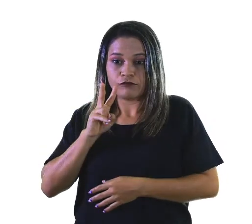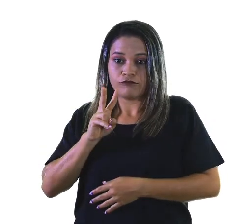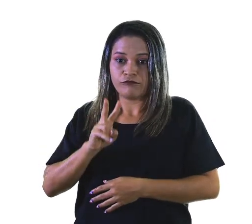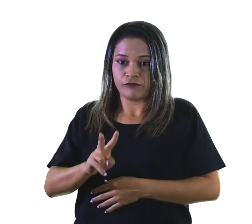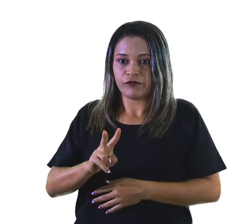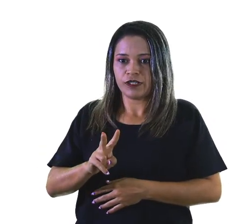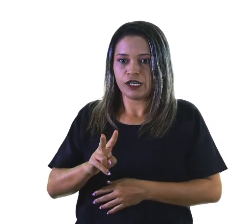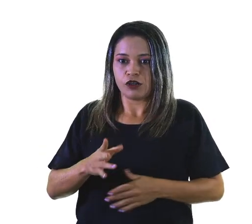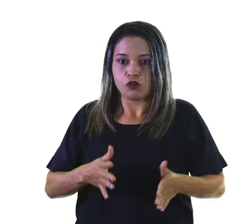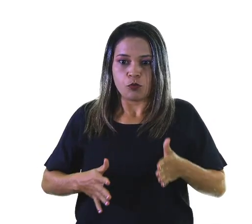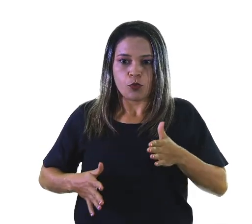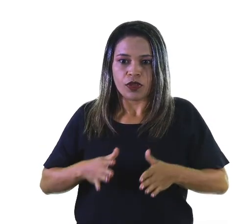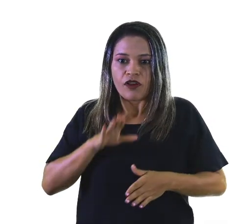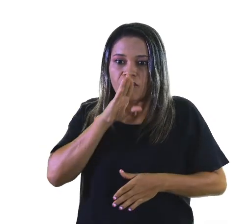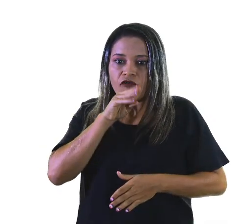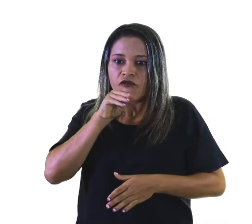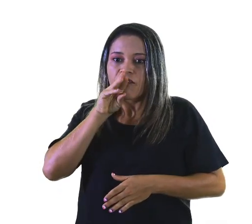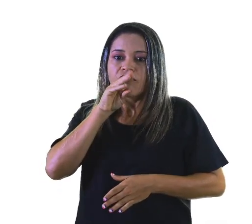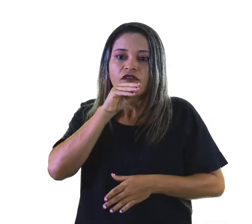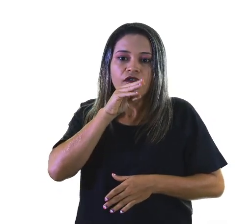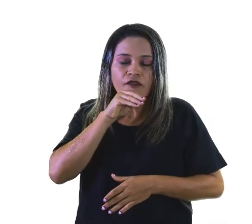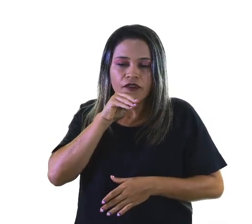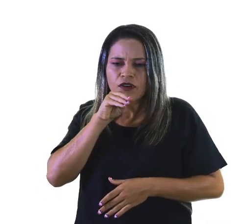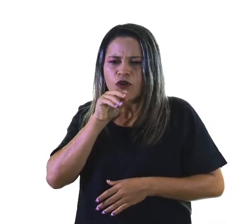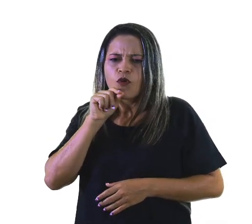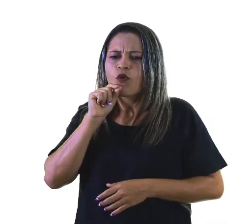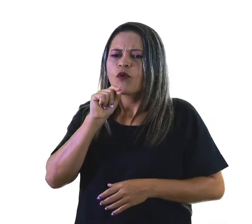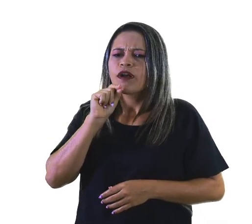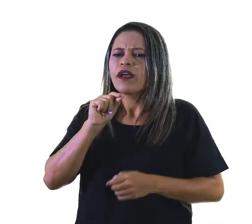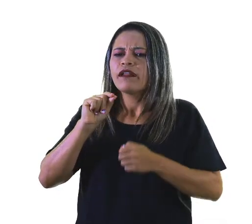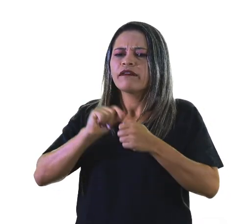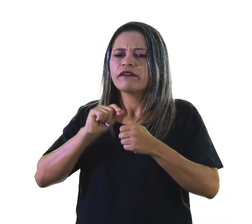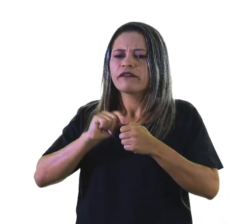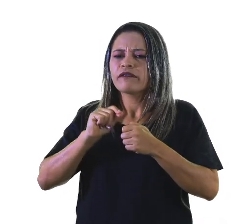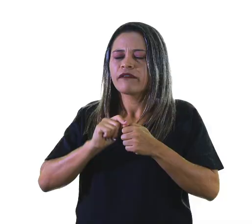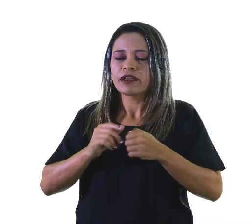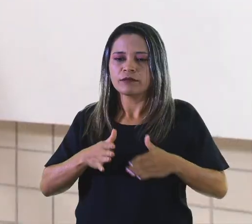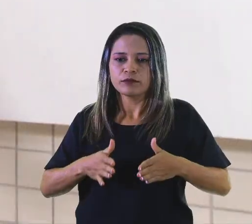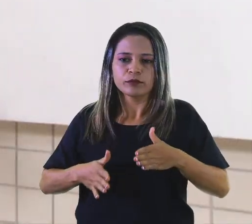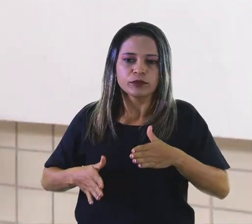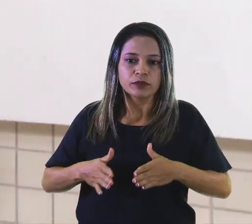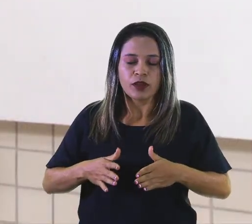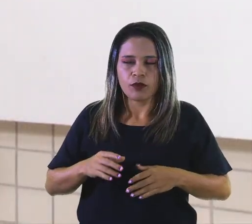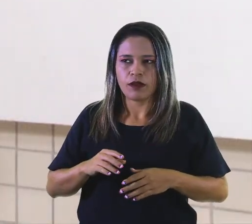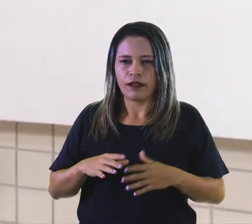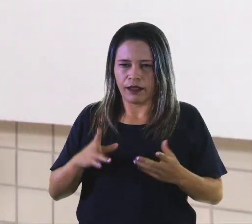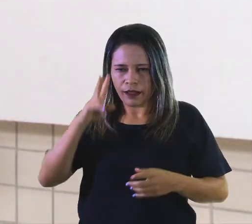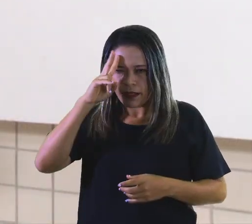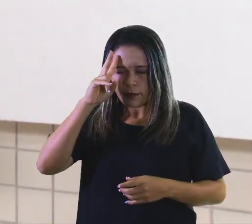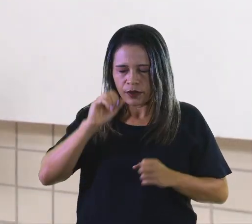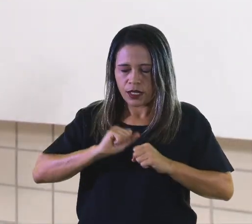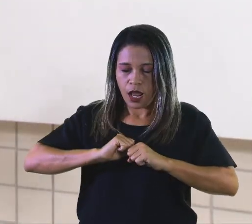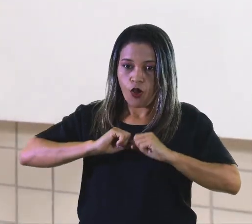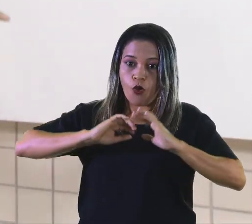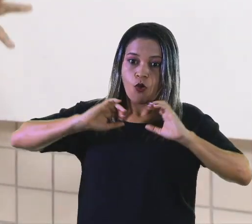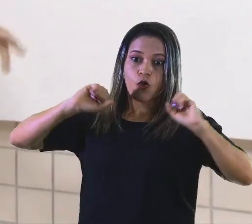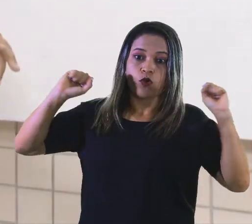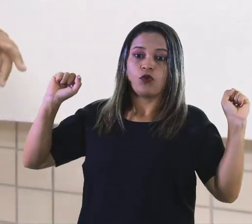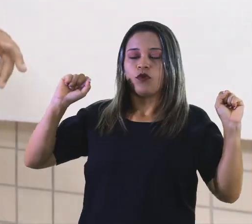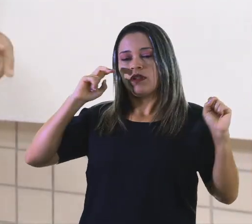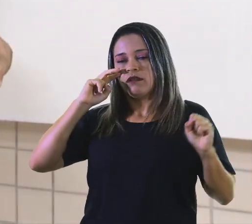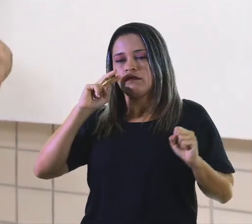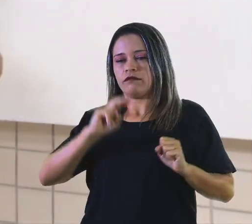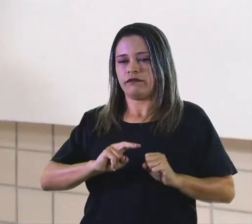seu boneco falando. O que ele fez para o boneco? Quando ele acordou, que ele viu que o boneco